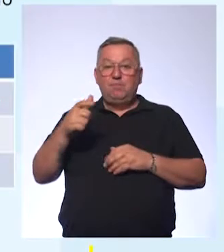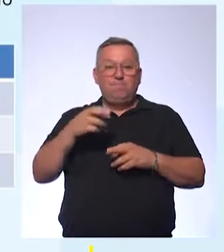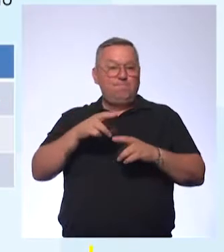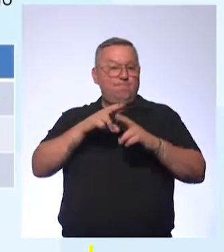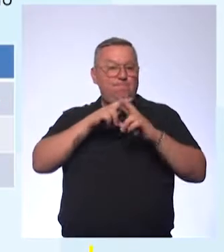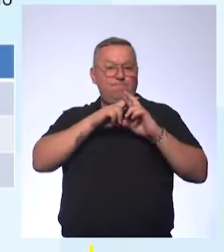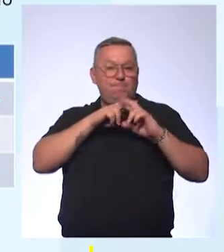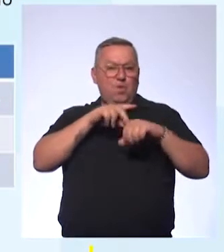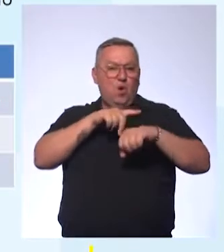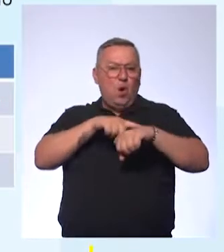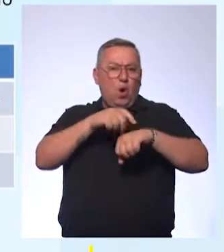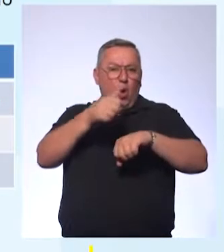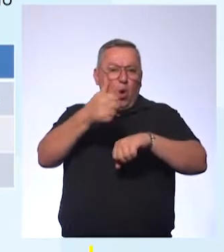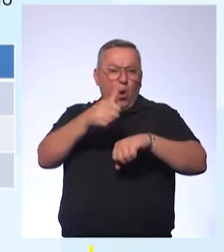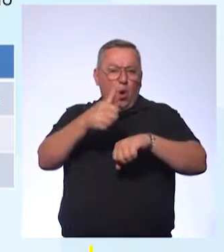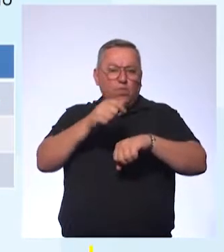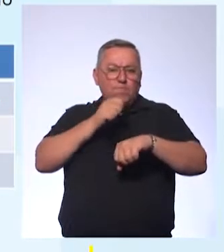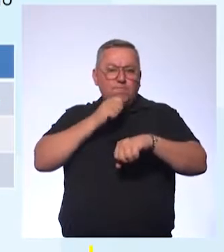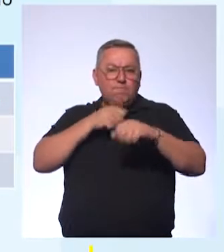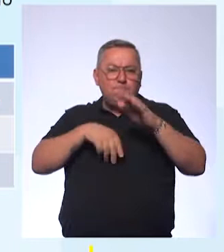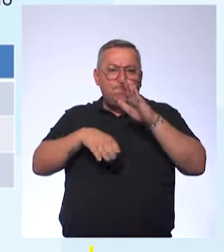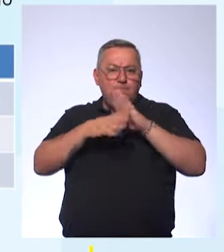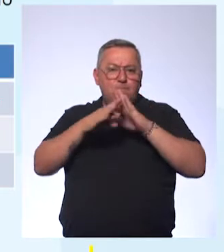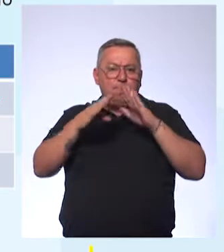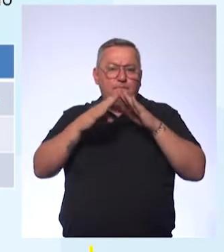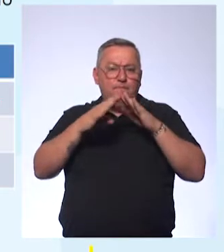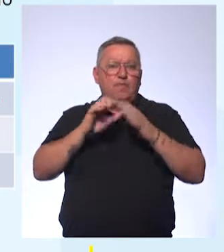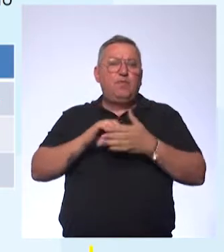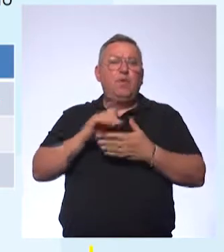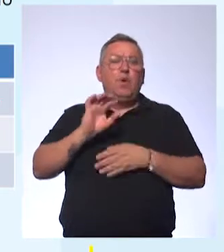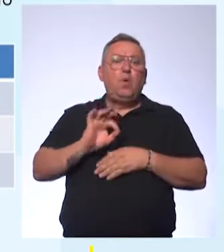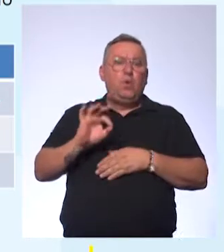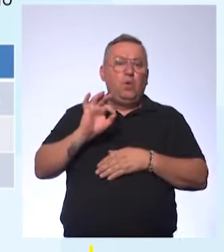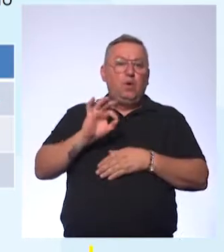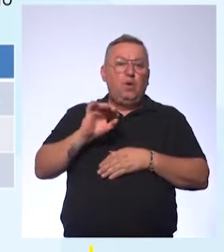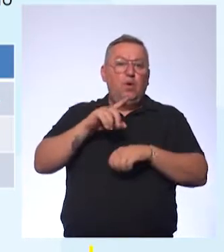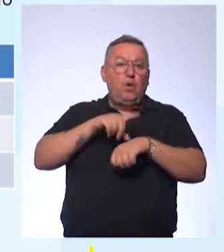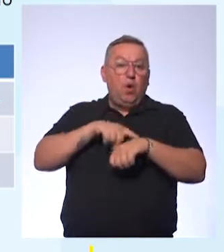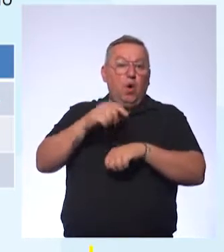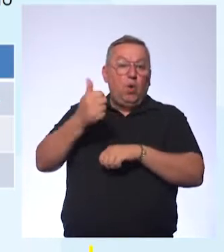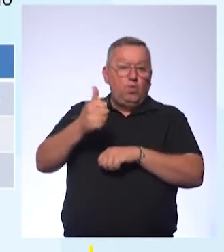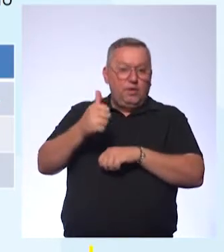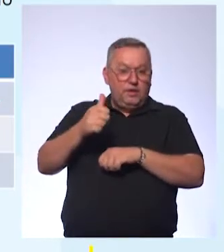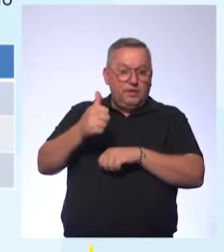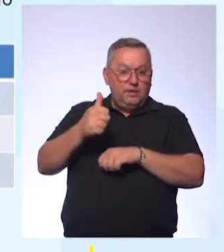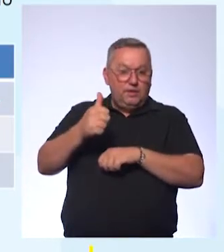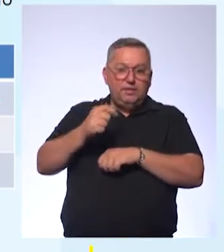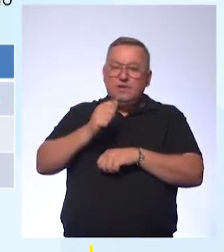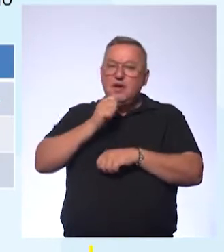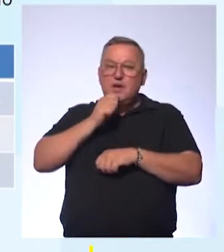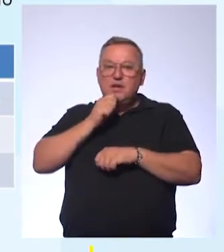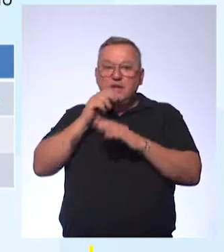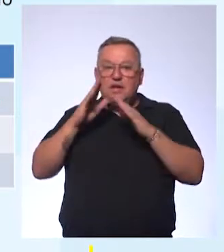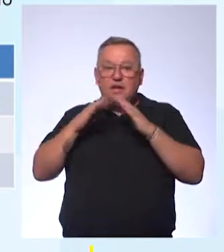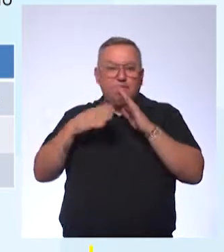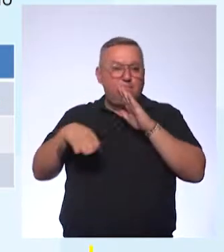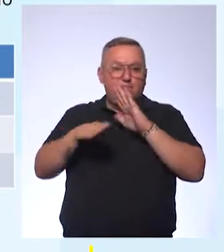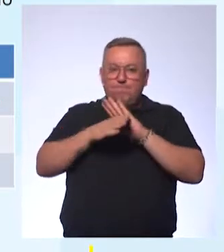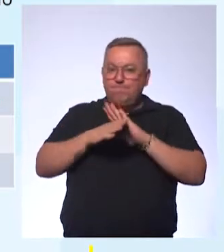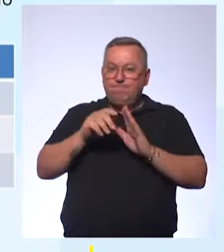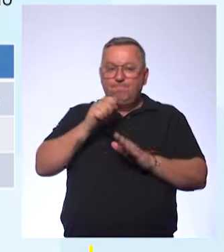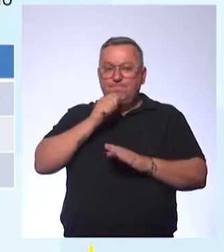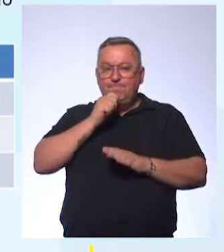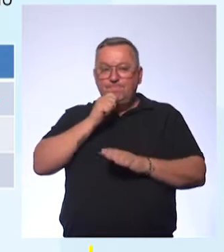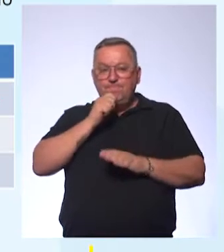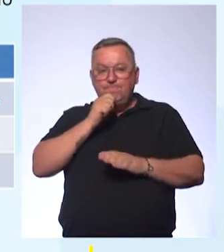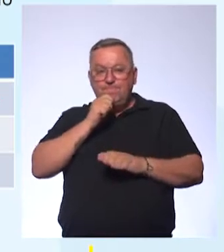responsabilidade. São 11 horas e ele ainda não apareceu em casa. O que eu tenho de afirmação aqui? Que são 11 horas e o Felipe não apareceu em casa.